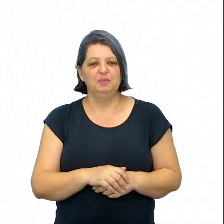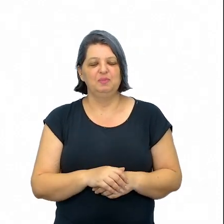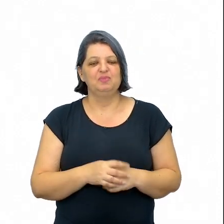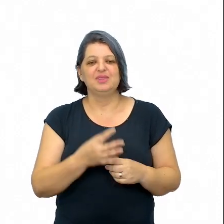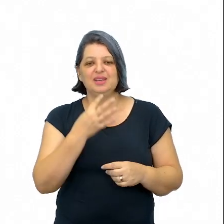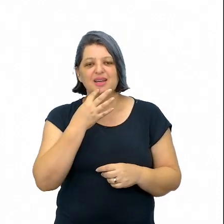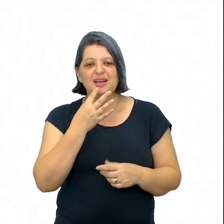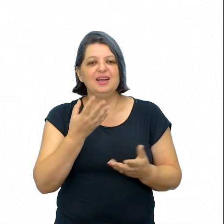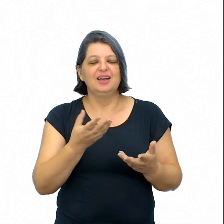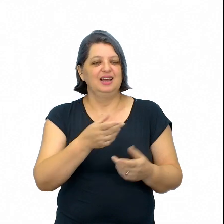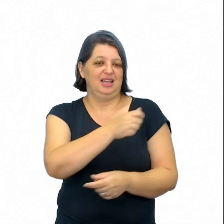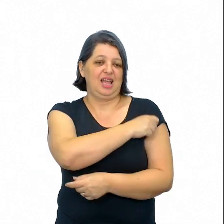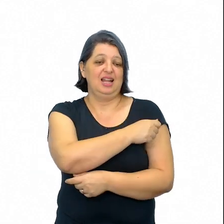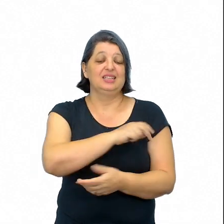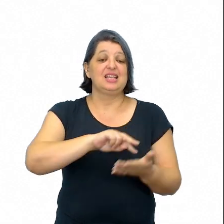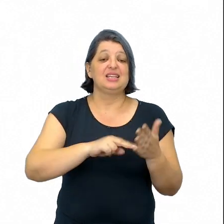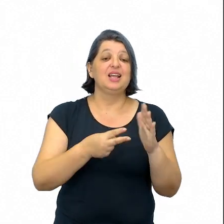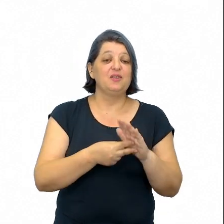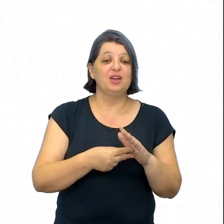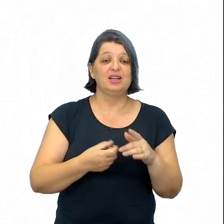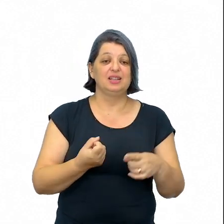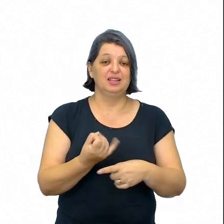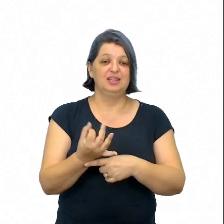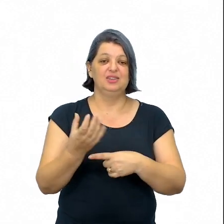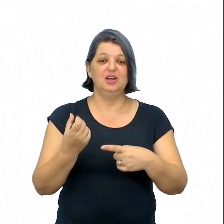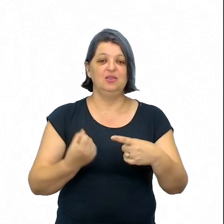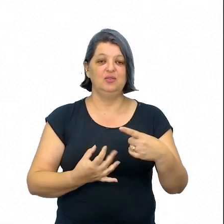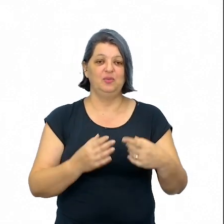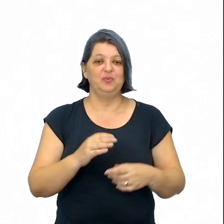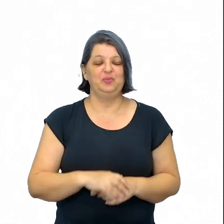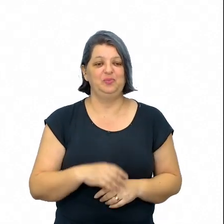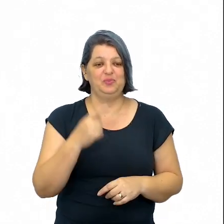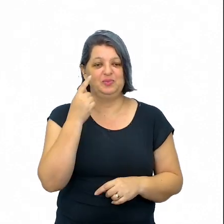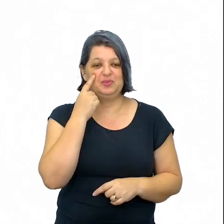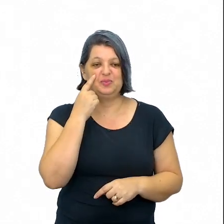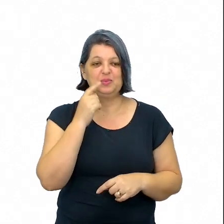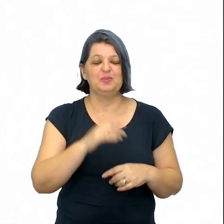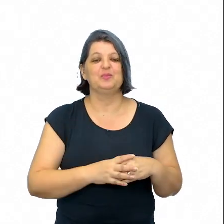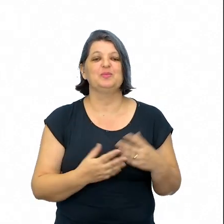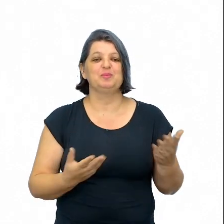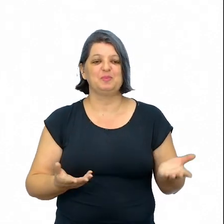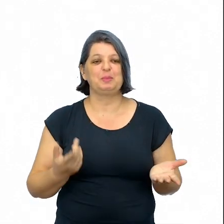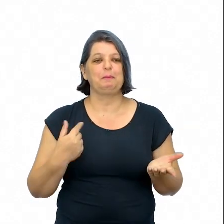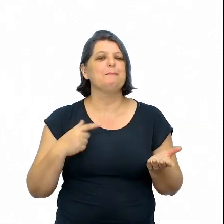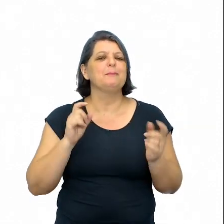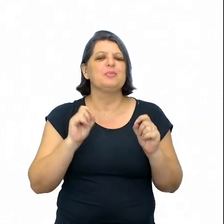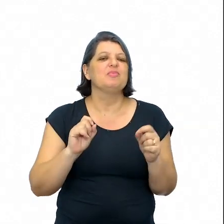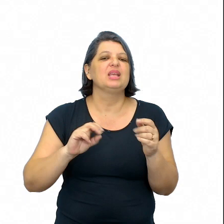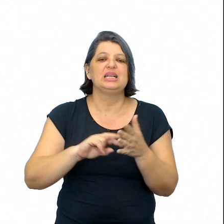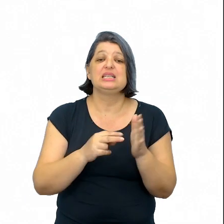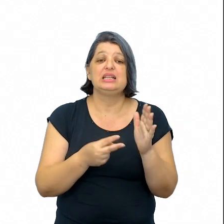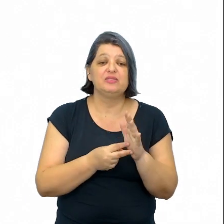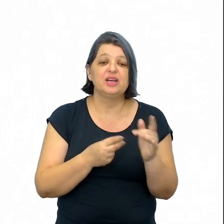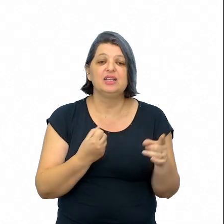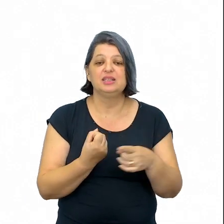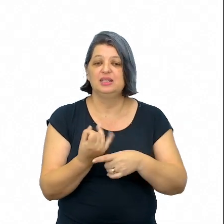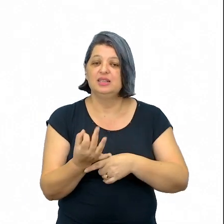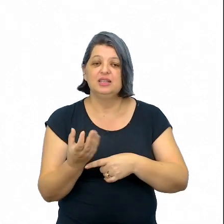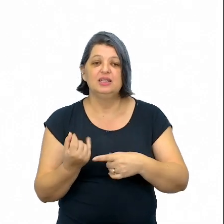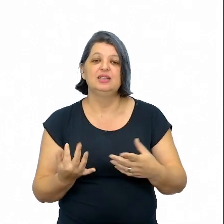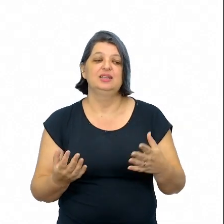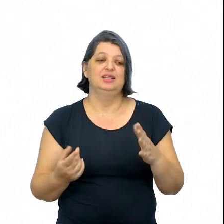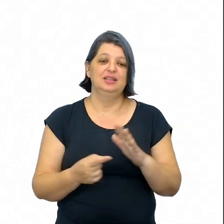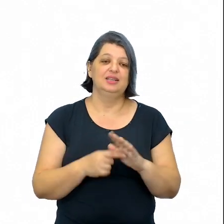reconhecer o significado de uma fração, o que ele tem que entender? O que ele tem que identificar como essa fração? Quais são os significados? O que é